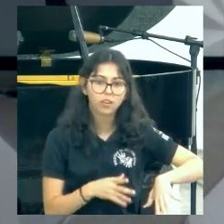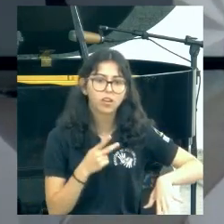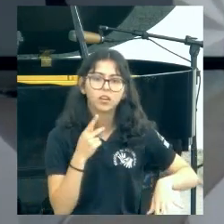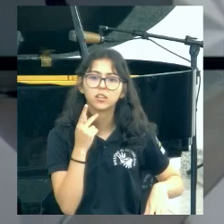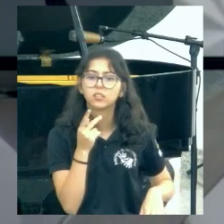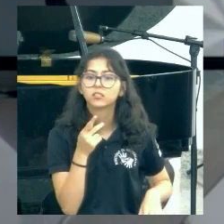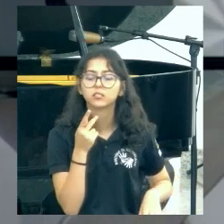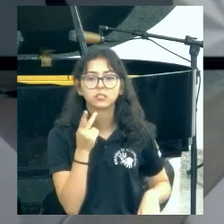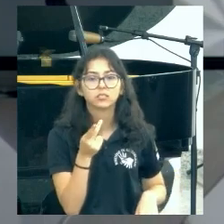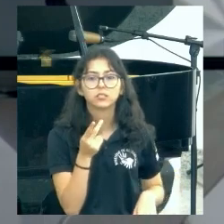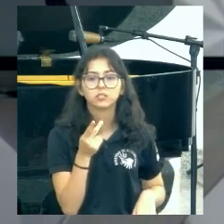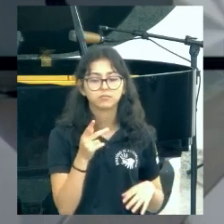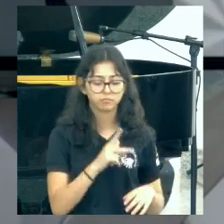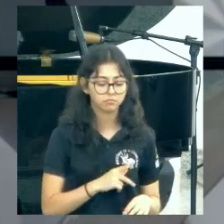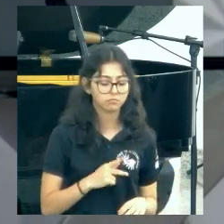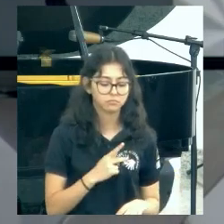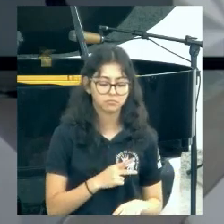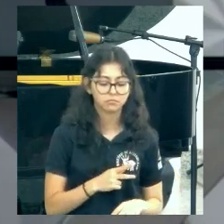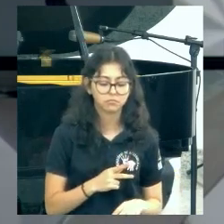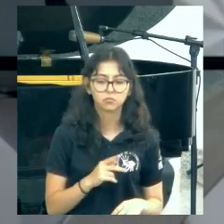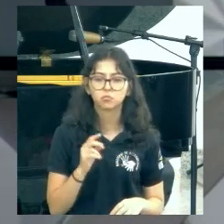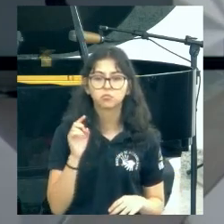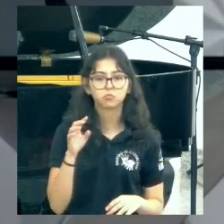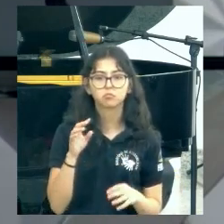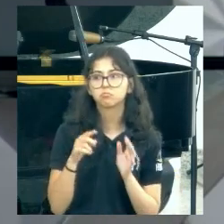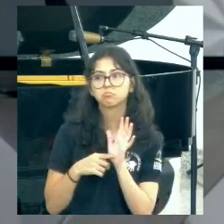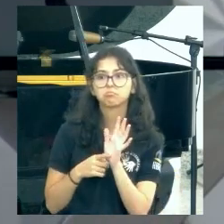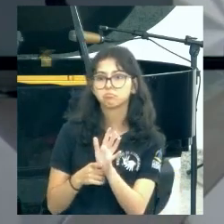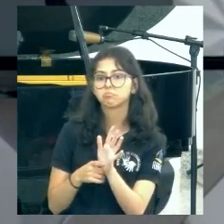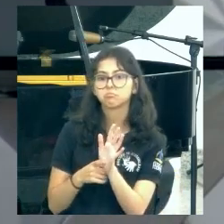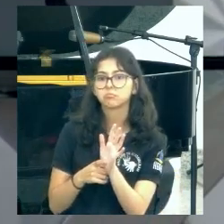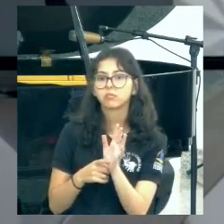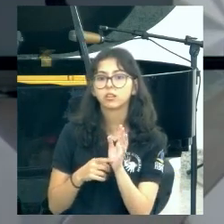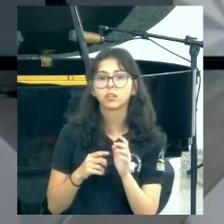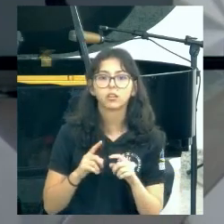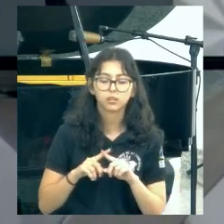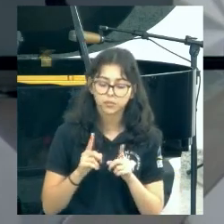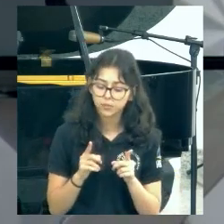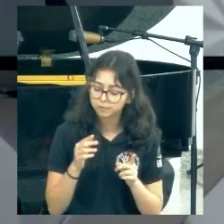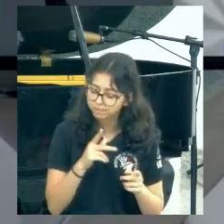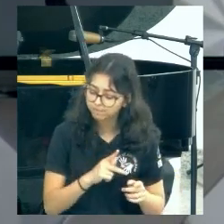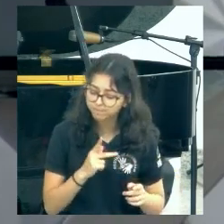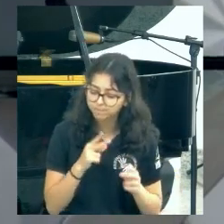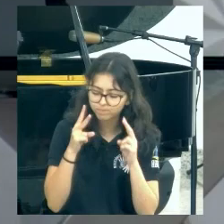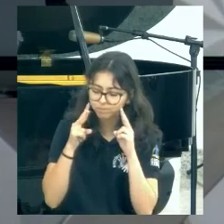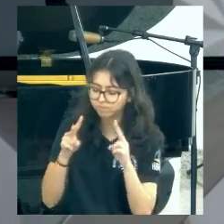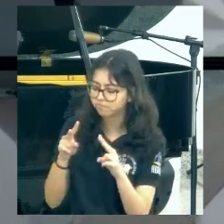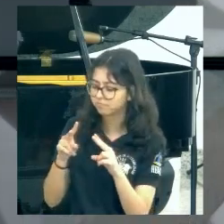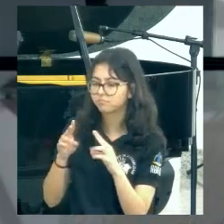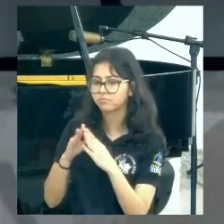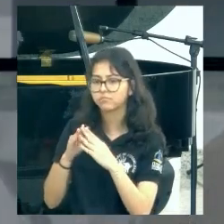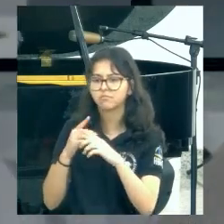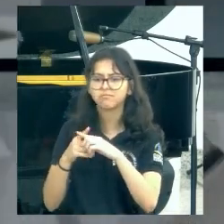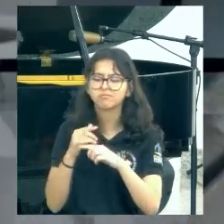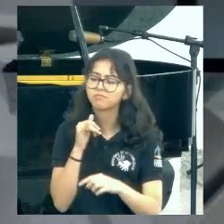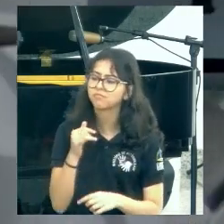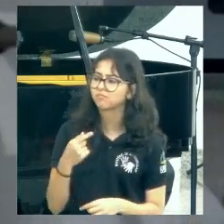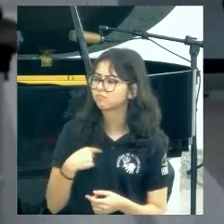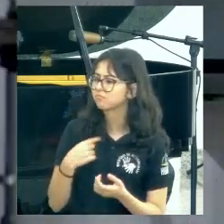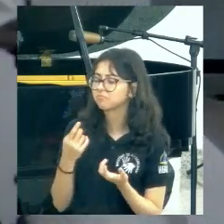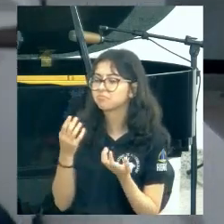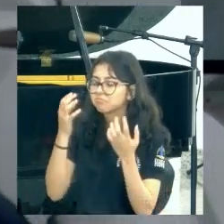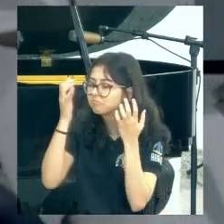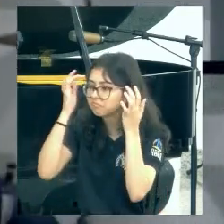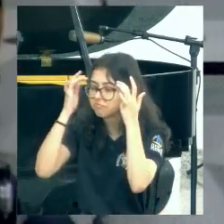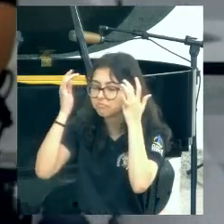testemunha ocular, destruindo o ministério daquele homem. O apóstolo Paulo olha para aquela igreja e diz: eu não consigo entender, depois de